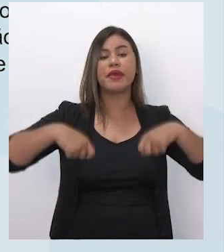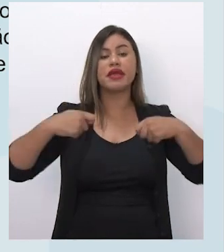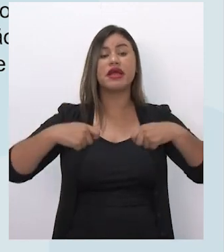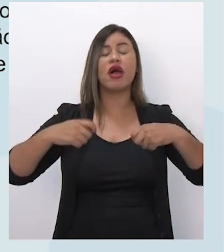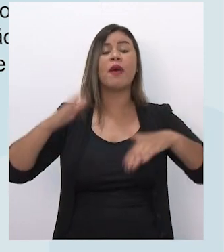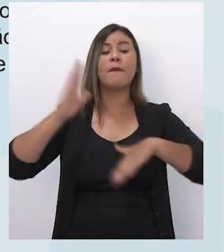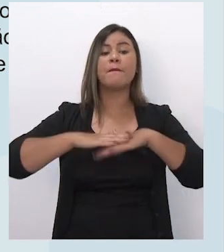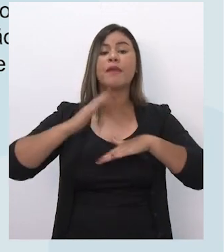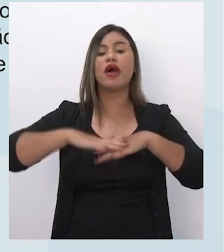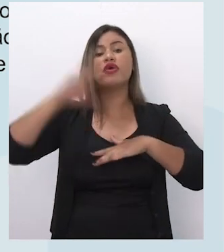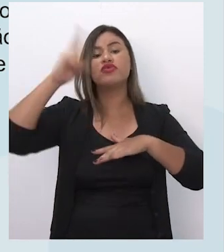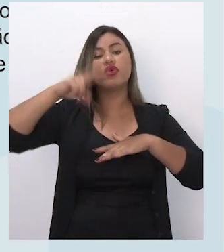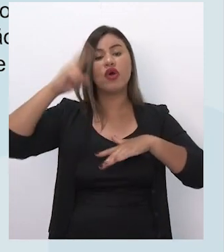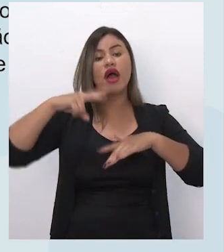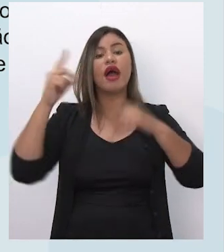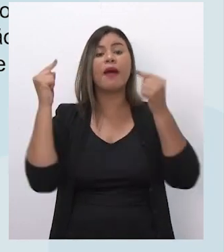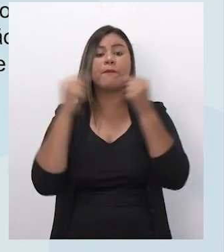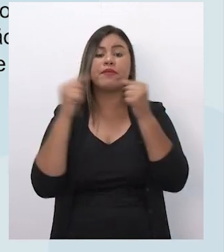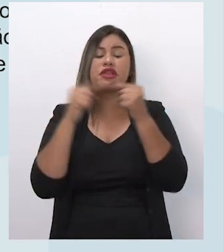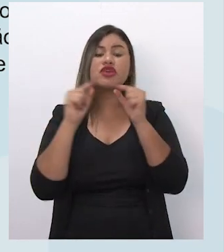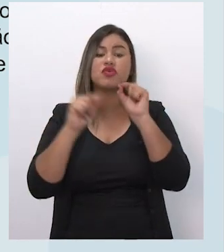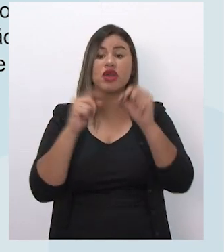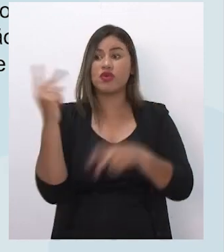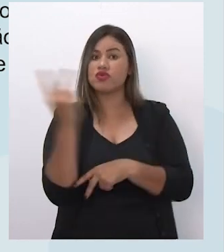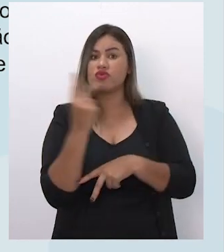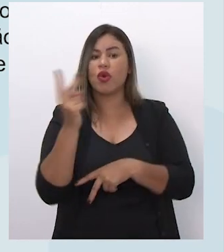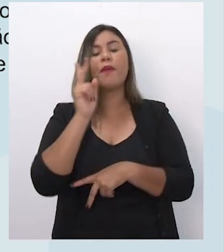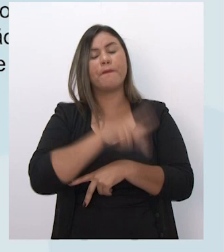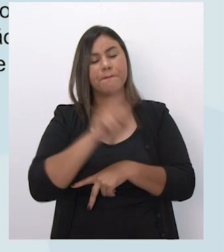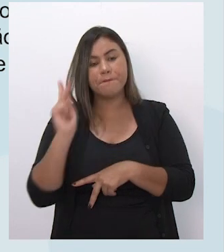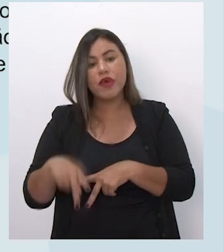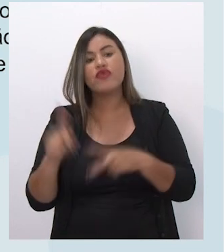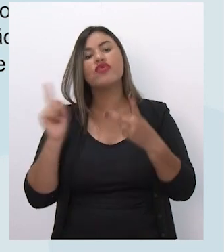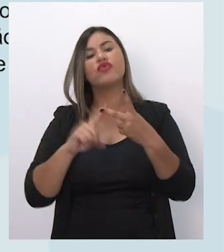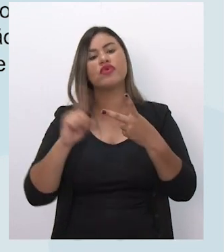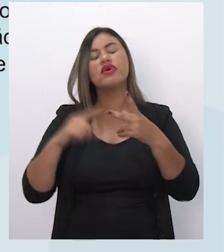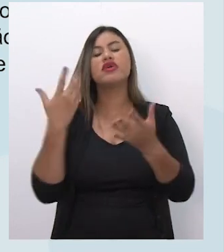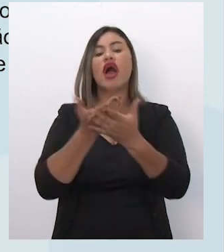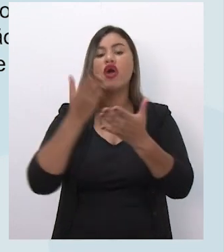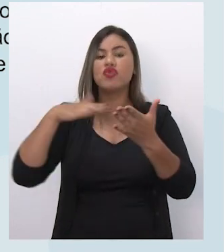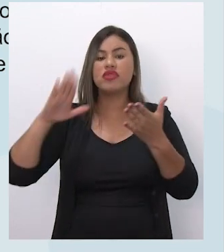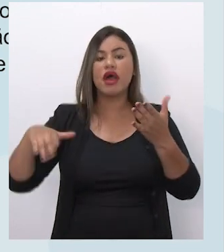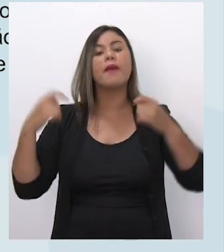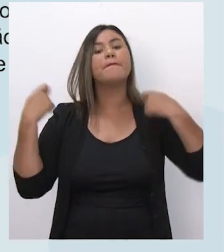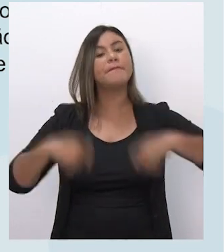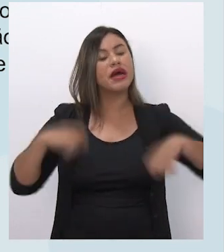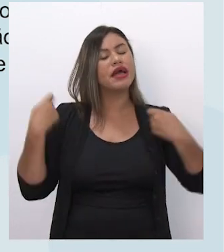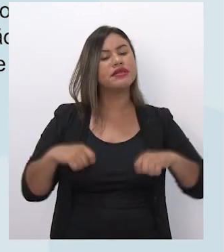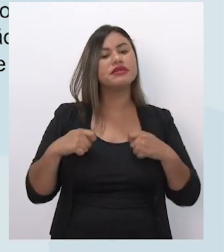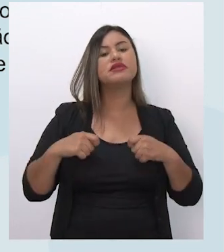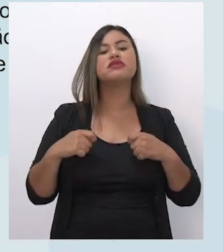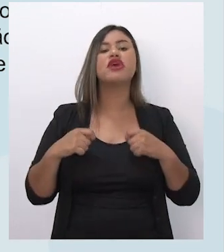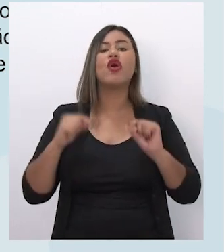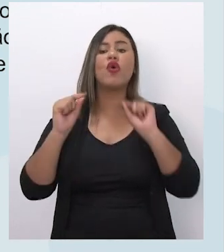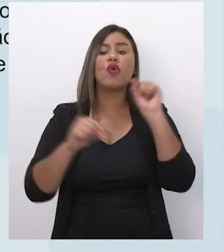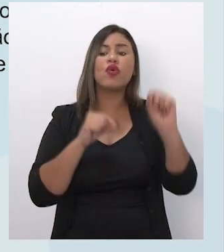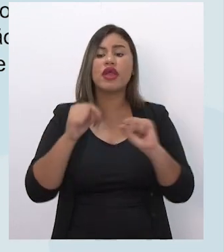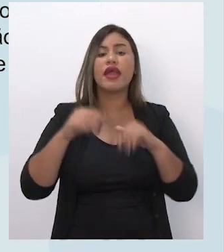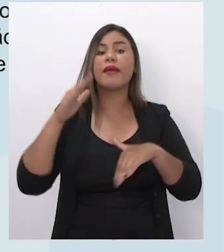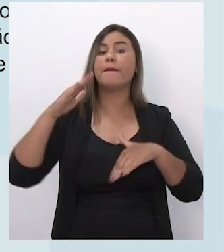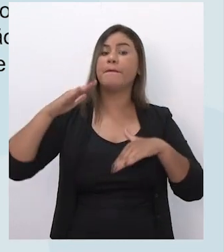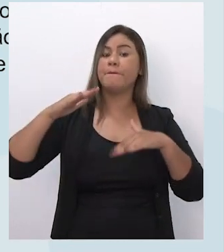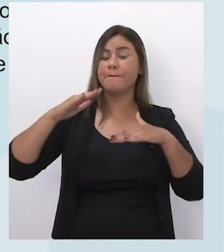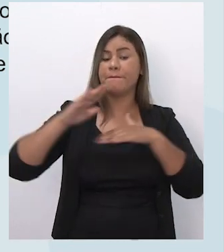historiadora está relacionada ao movimento de ambos, professores e estudantes, devem realizar para se posicionarem